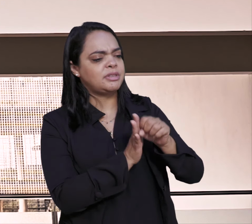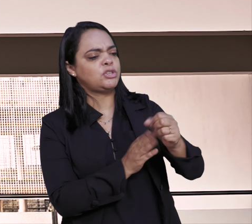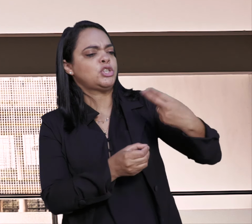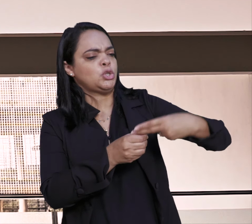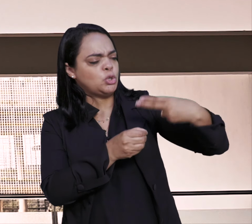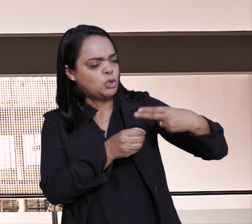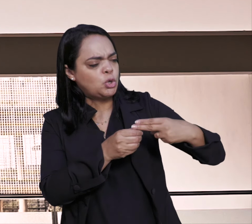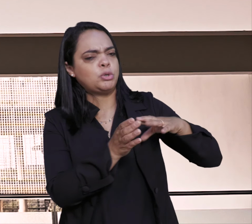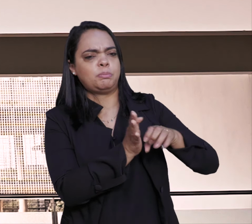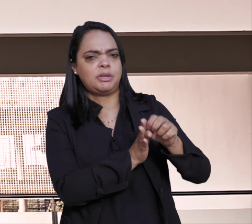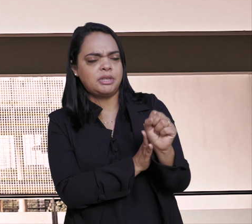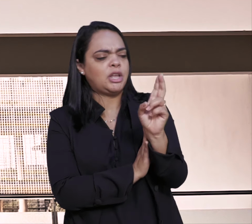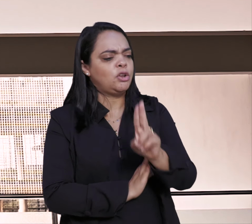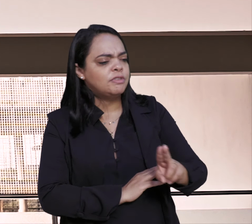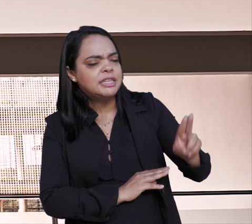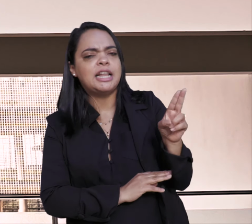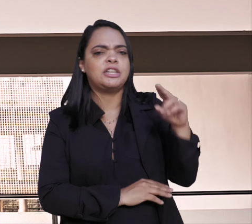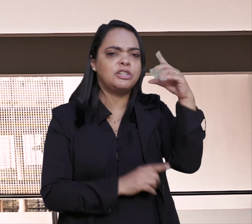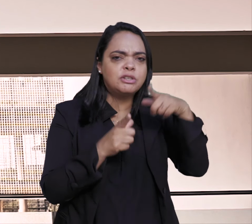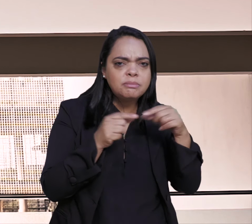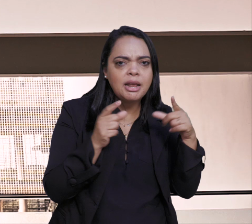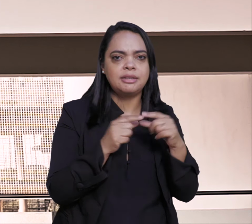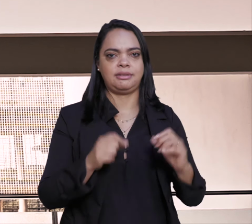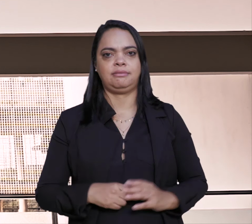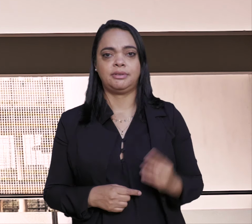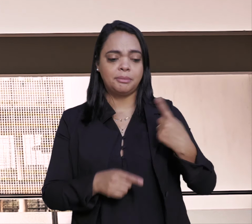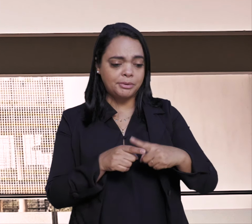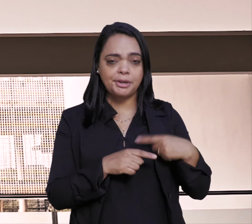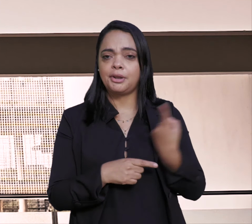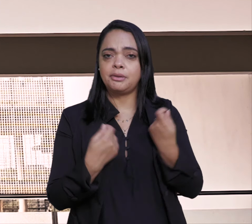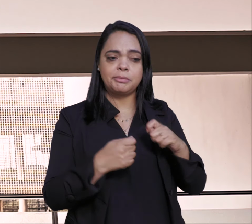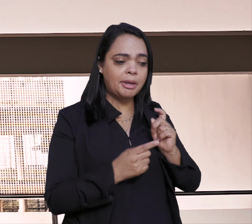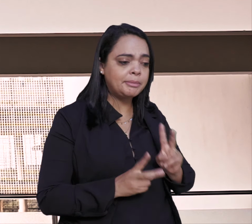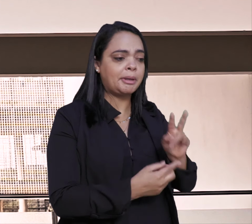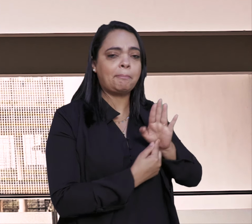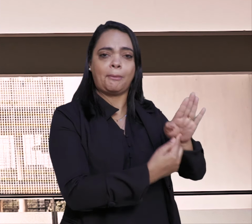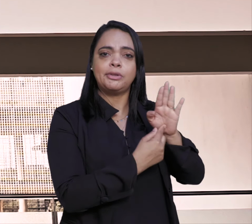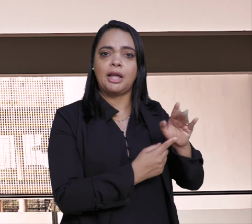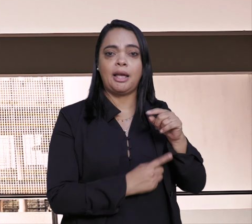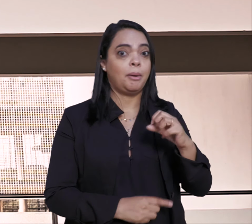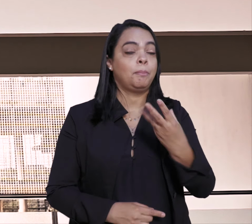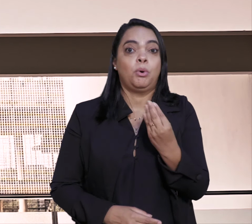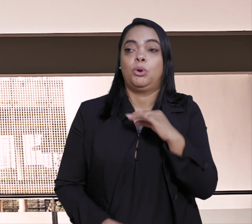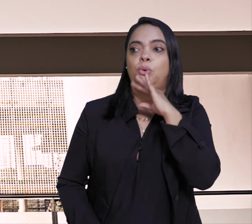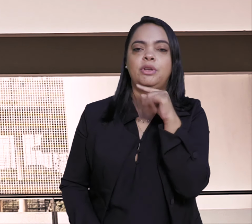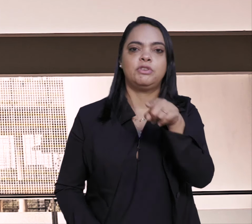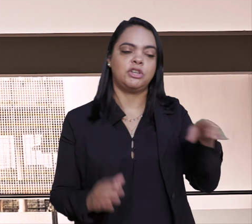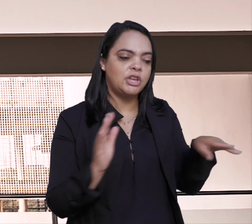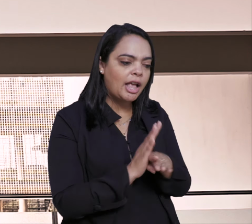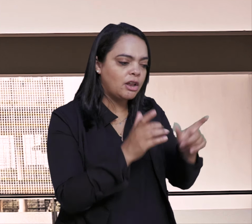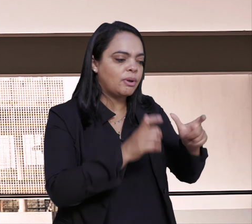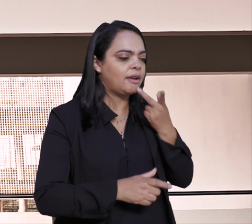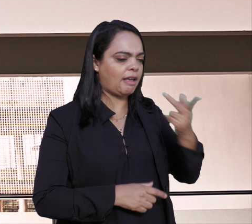de pesquisa da Universidade de Brasília. Porque pra nós isso tem que ser um cartão de visita, infelizmente. Porque isso é horrível, você chegar nos lugares e ter que ficar falando pras